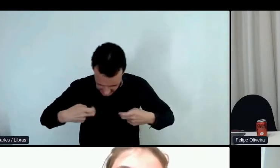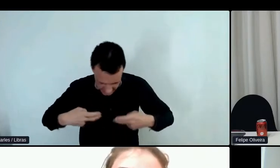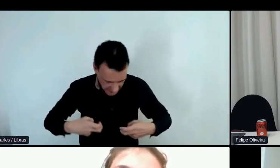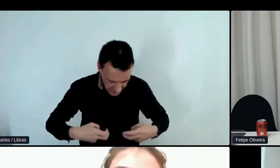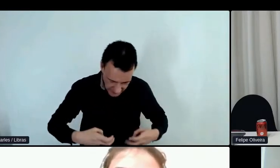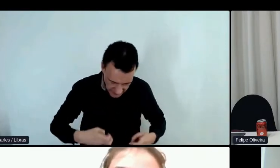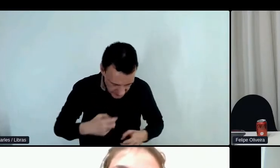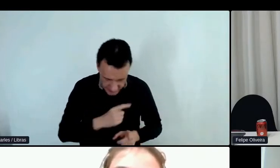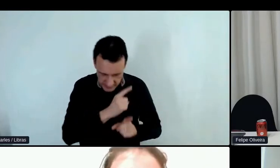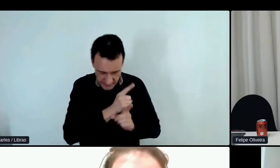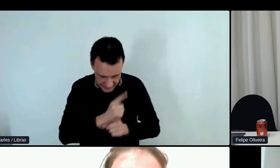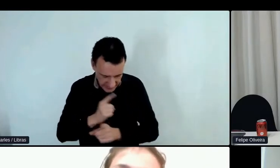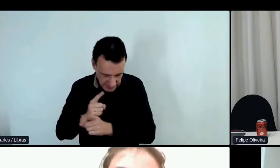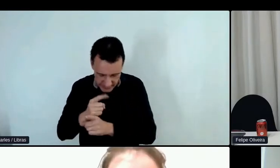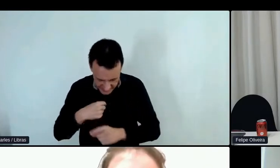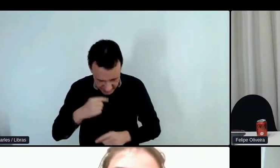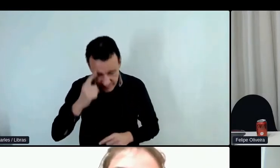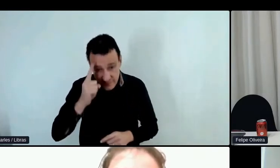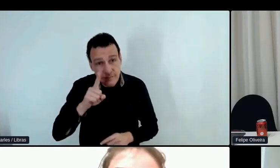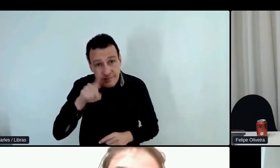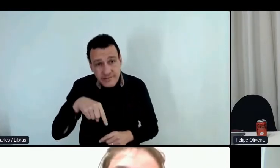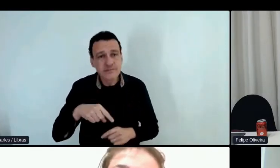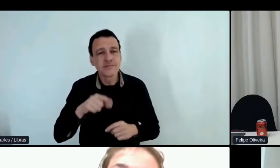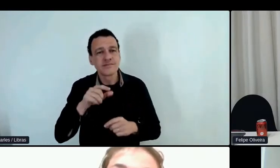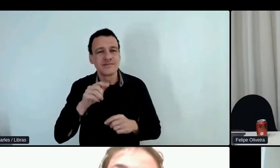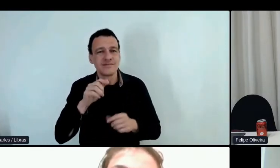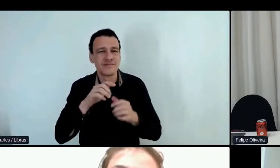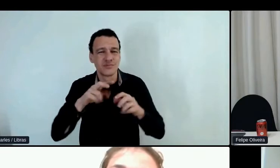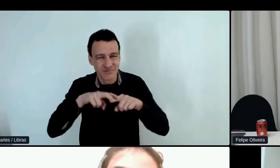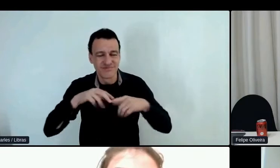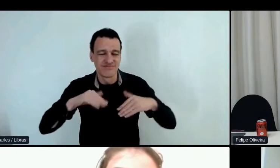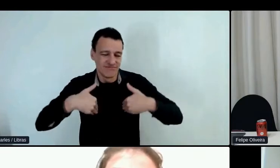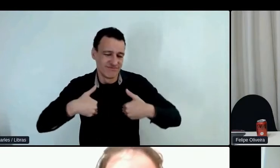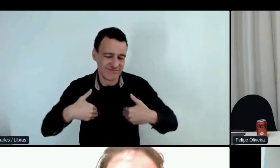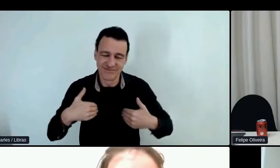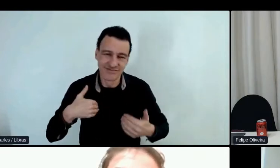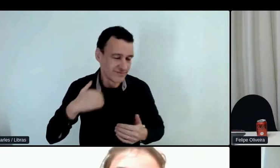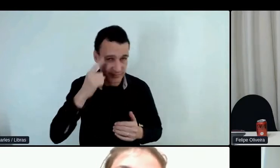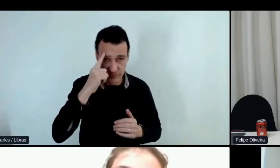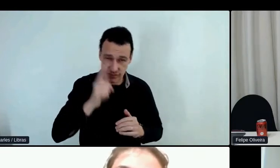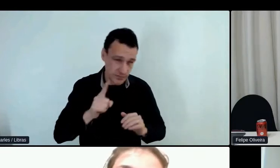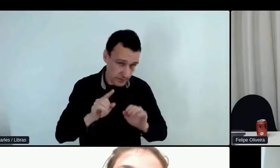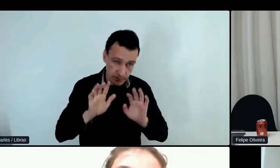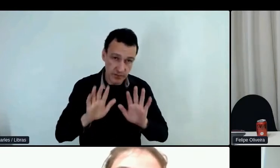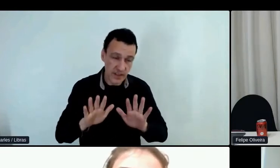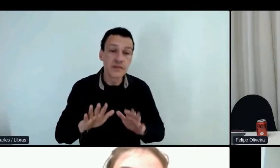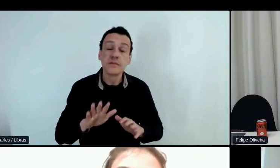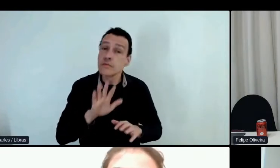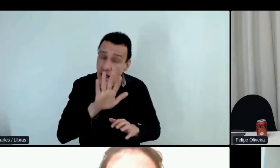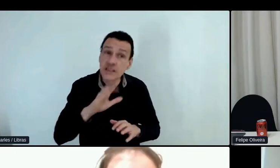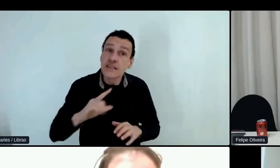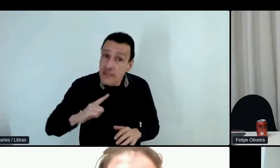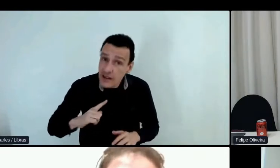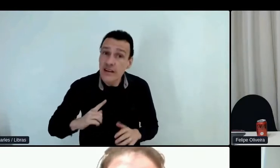para contornar as dificuldades que eu tenho. E isso se aplica a todas essas características que a gente vai percebendo, todas essas